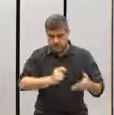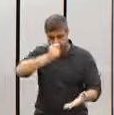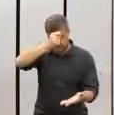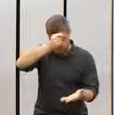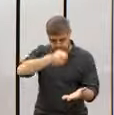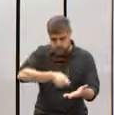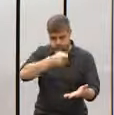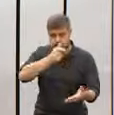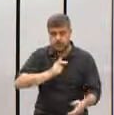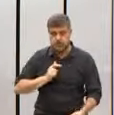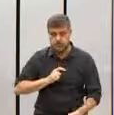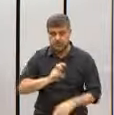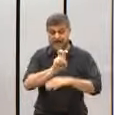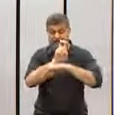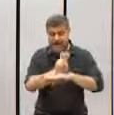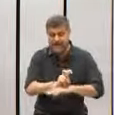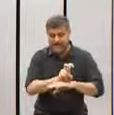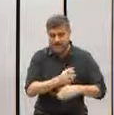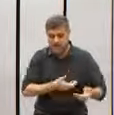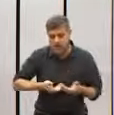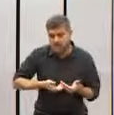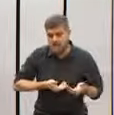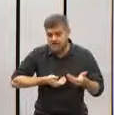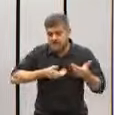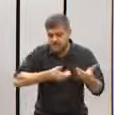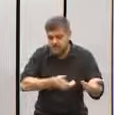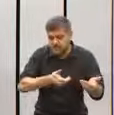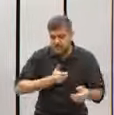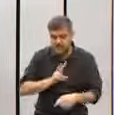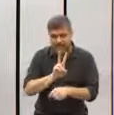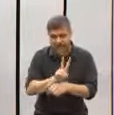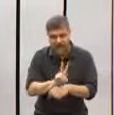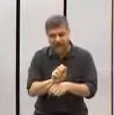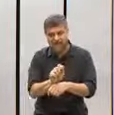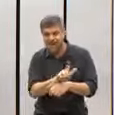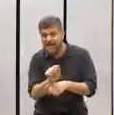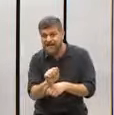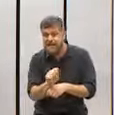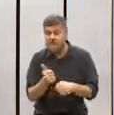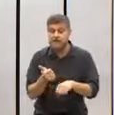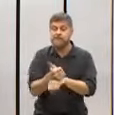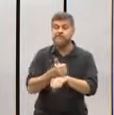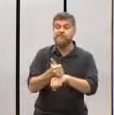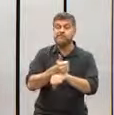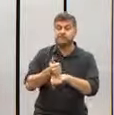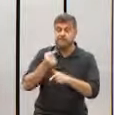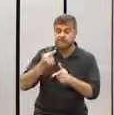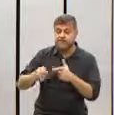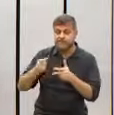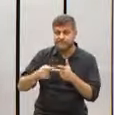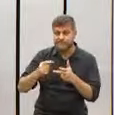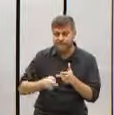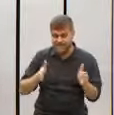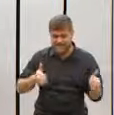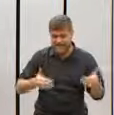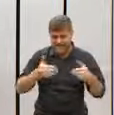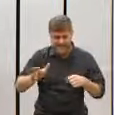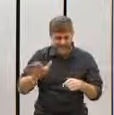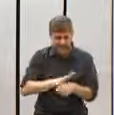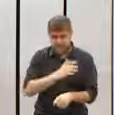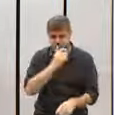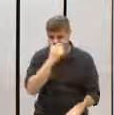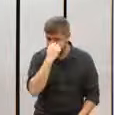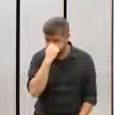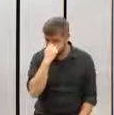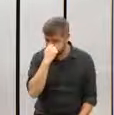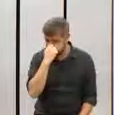a vaga para aquela criança, só que a gente estava tendo um problema, por exemplo, com os profissionais, que aquelas salas ficavam muito